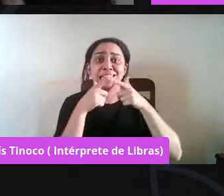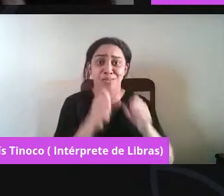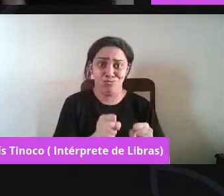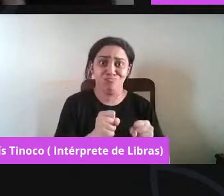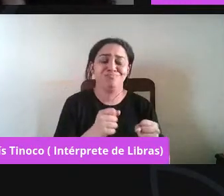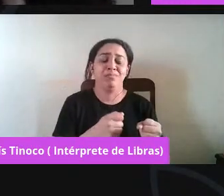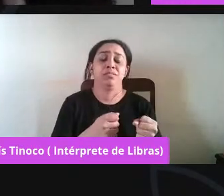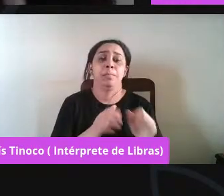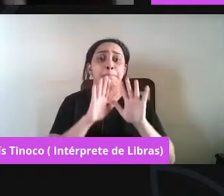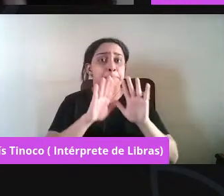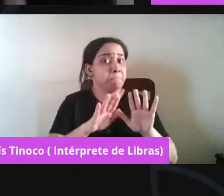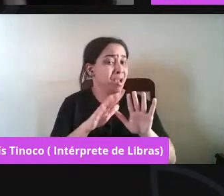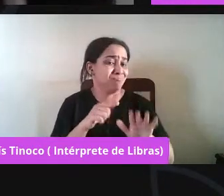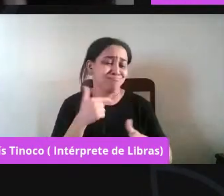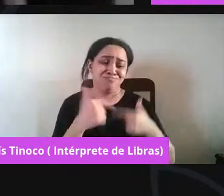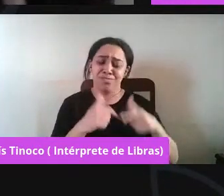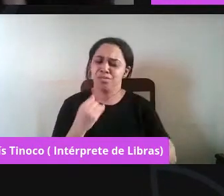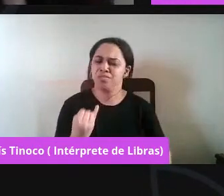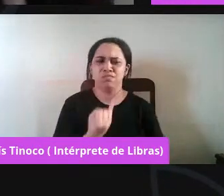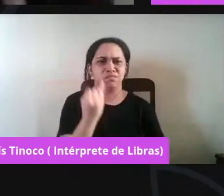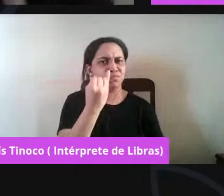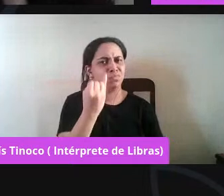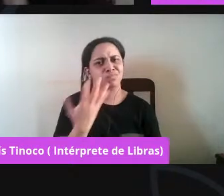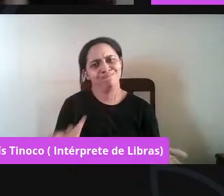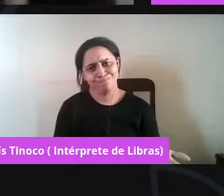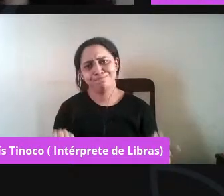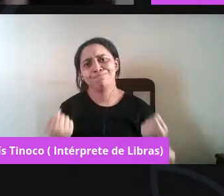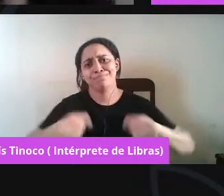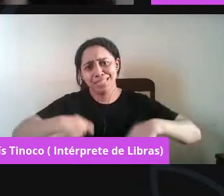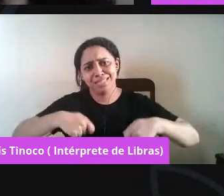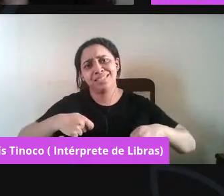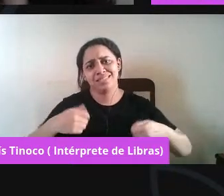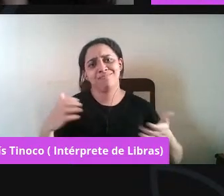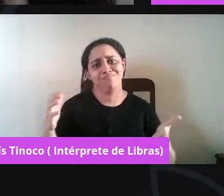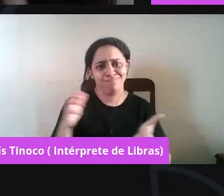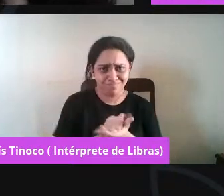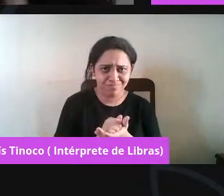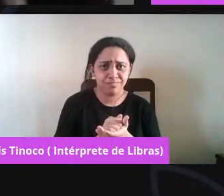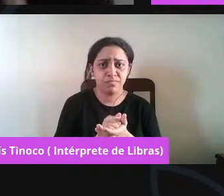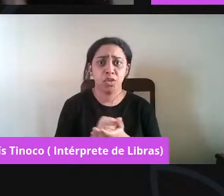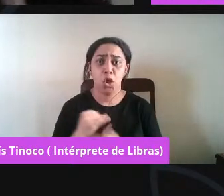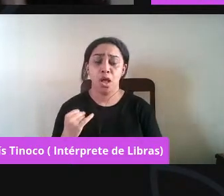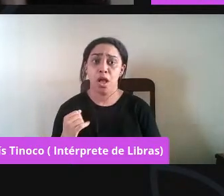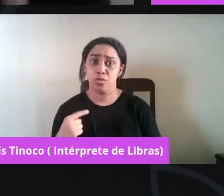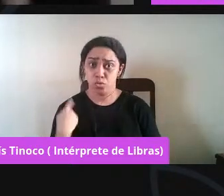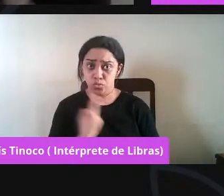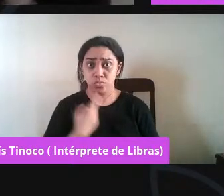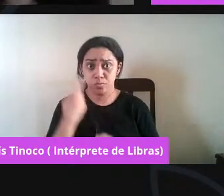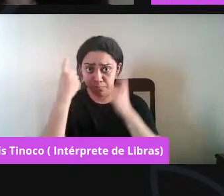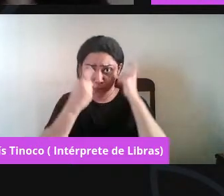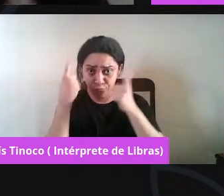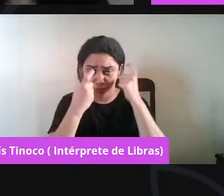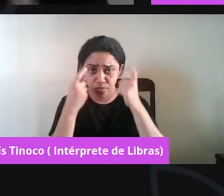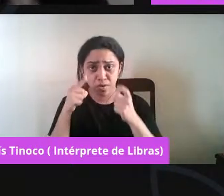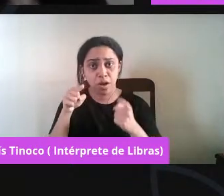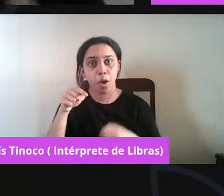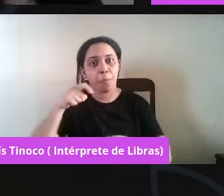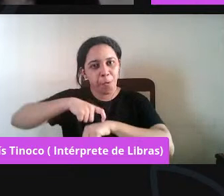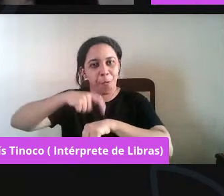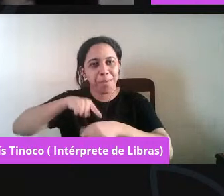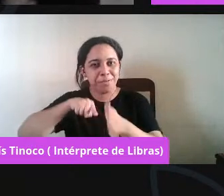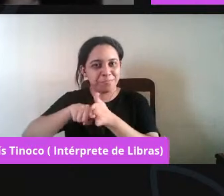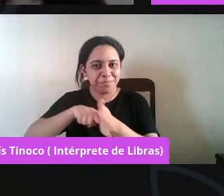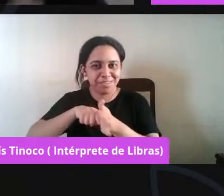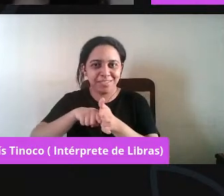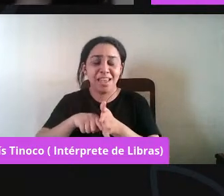um trabalho também muito importante, que não pode deixar, não pode se perder essas coisas, não. Entendeu? A nossa preocupação, justamente, nessas pesquisas, é não deixar a